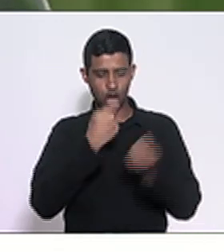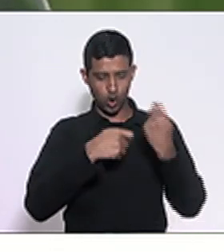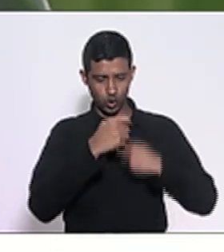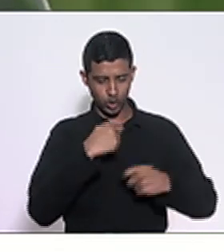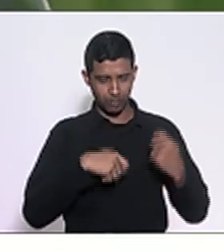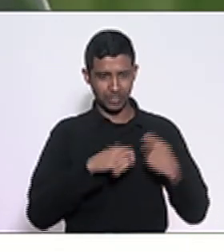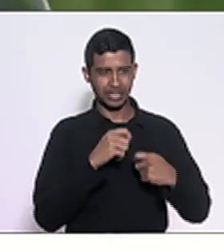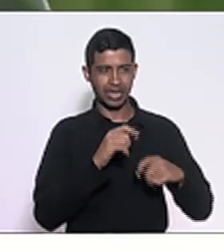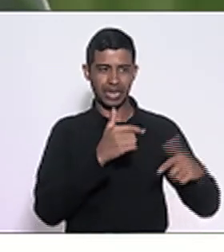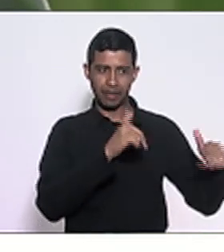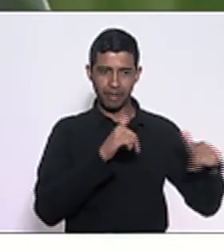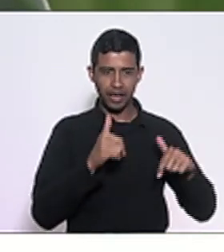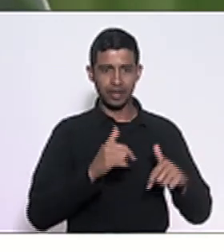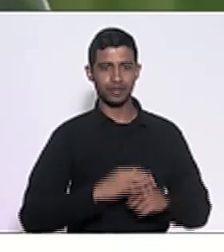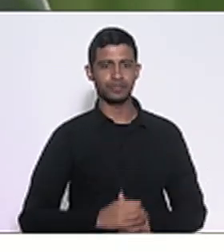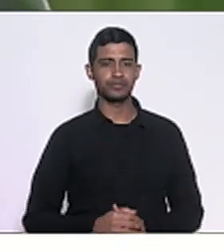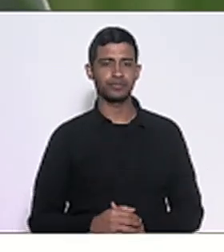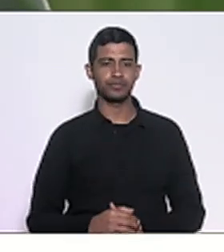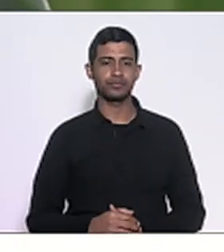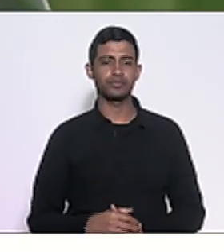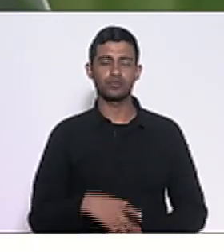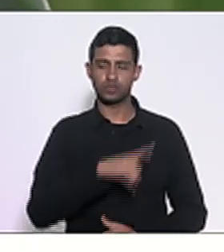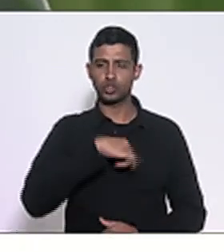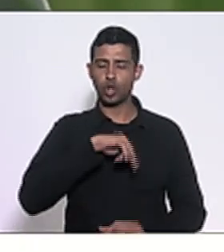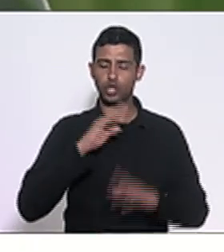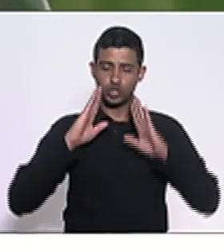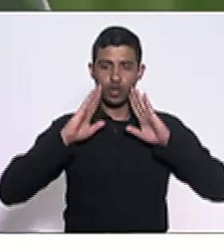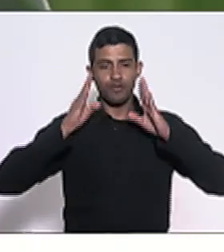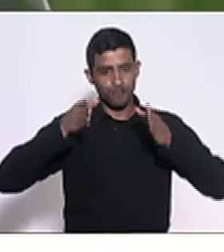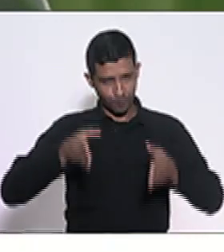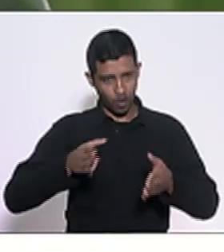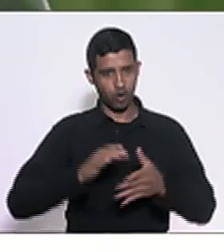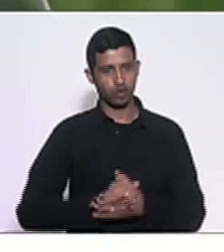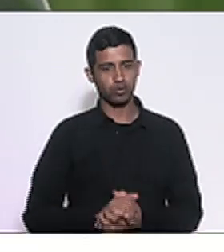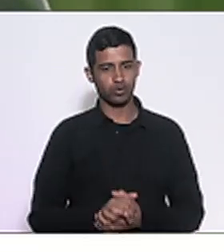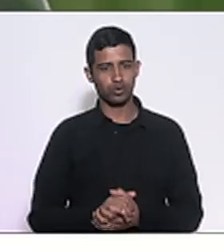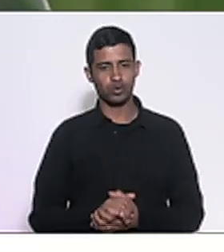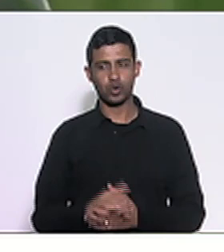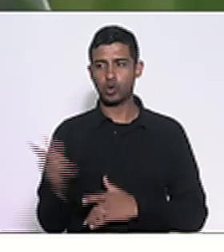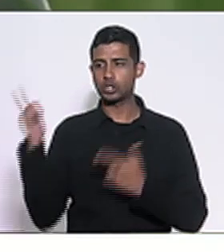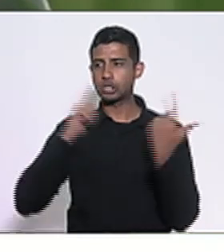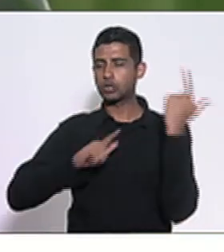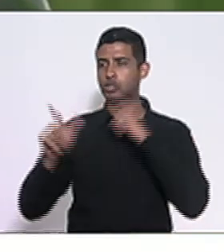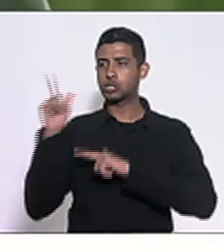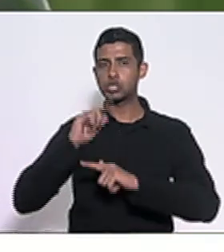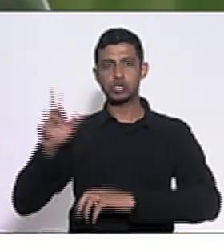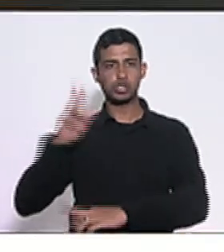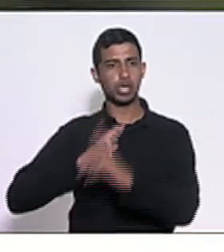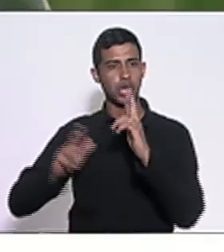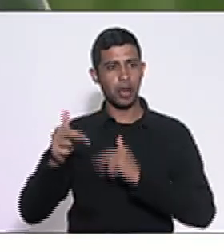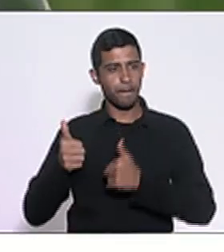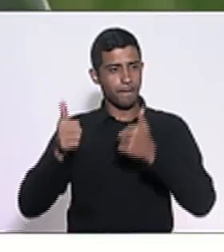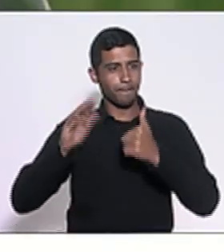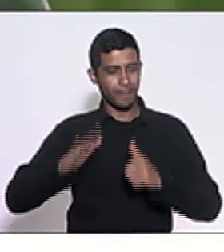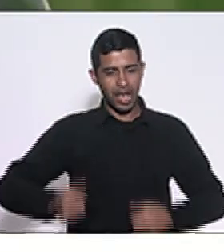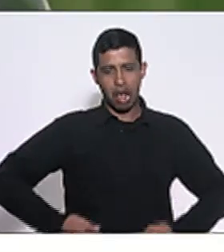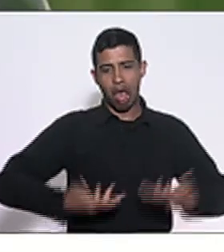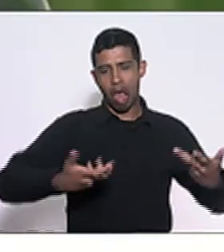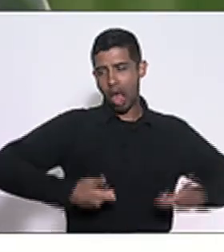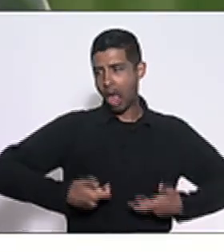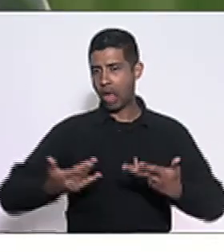mais com menos. Esse é o grande propósito, a grande orientação e o grande norte que nós temos hoje dentro do